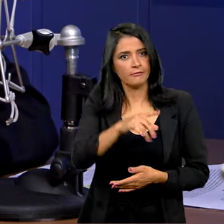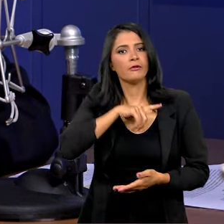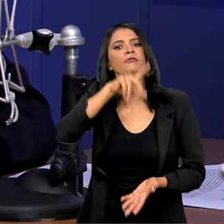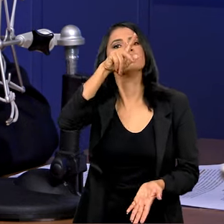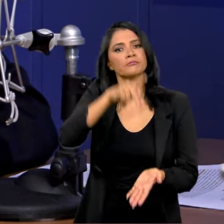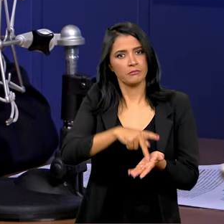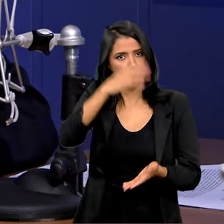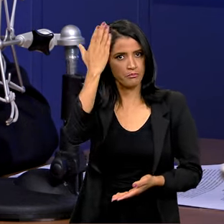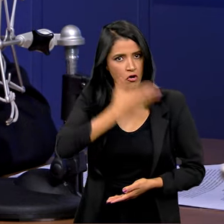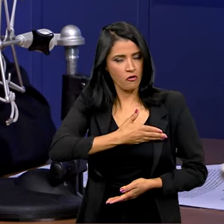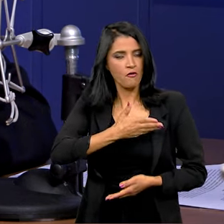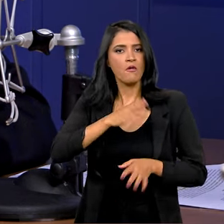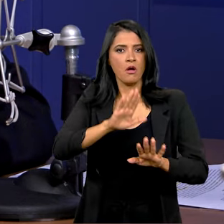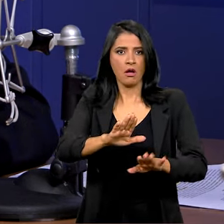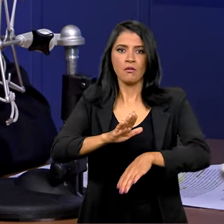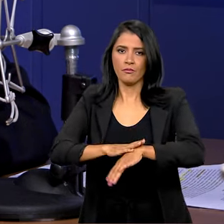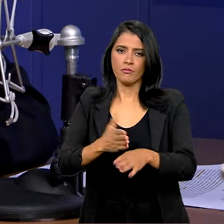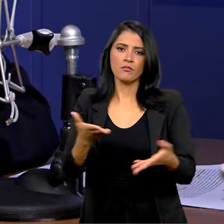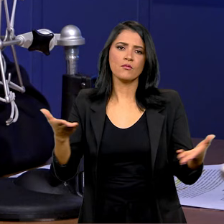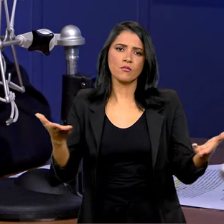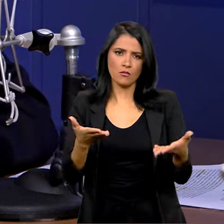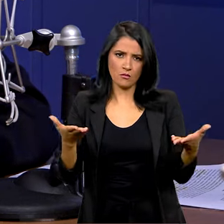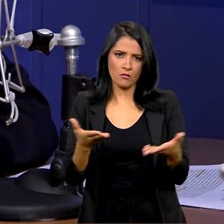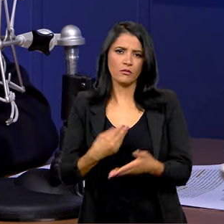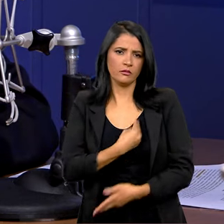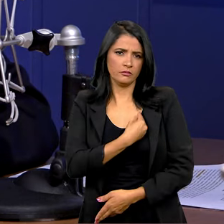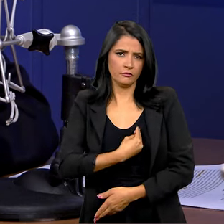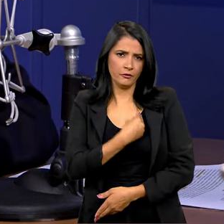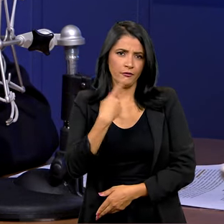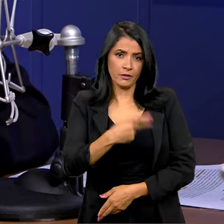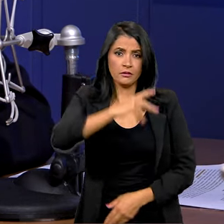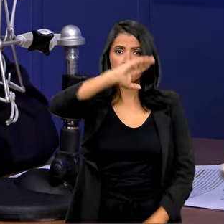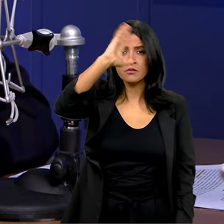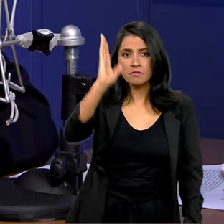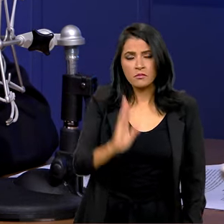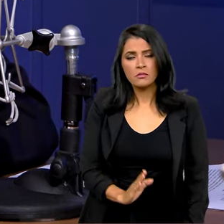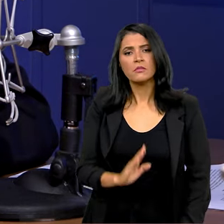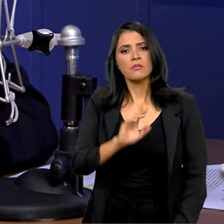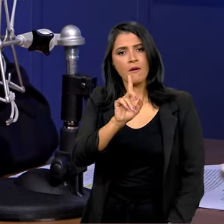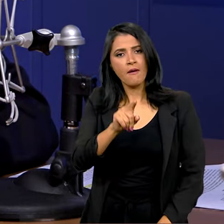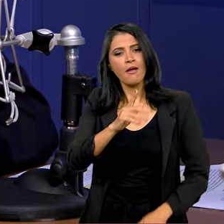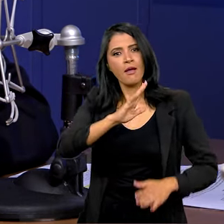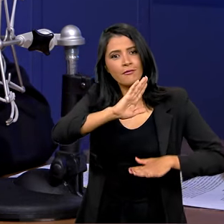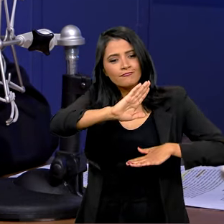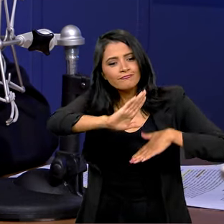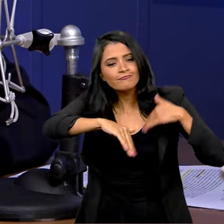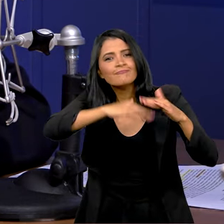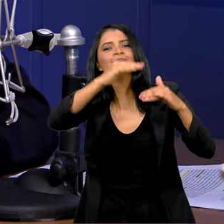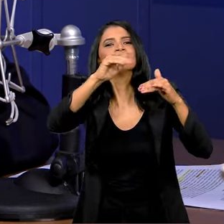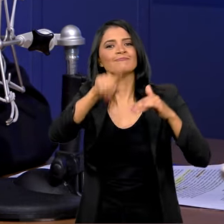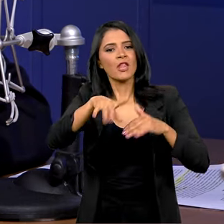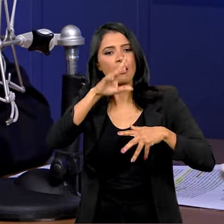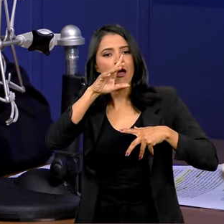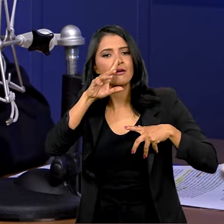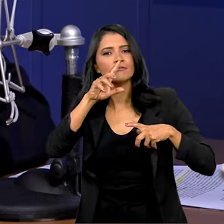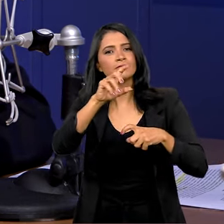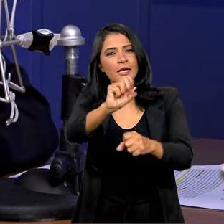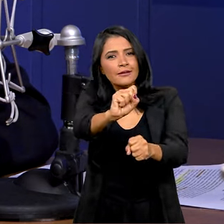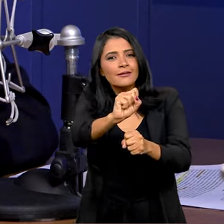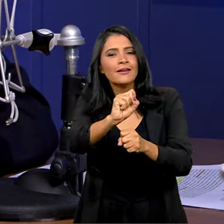é claro que nós vivemos um momento hoje no Brasil de crescimento e